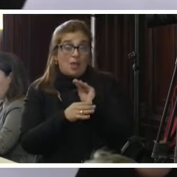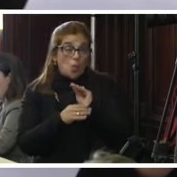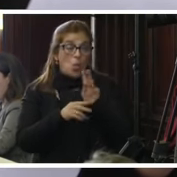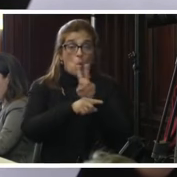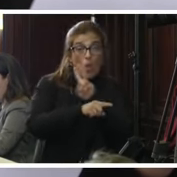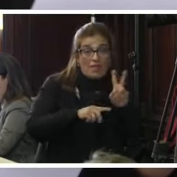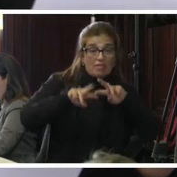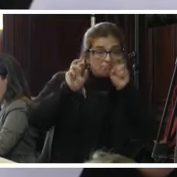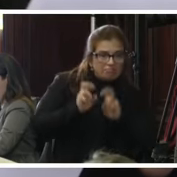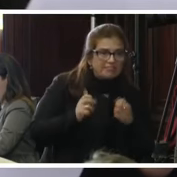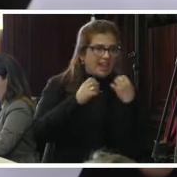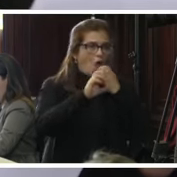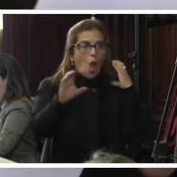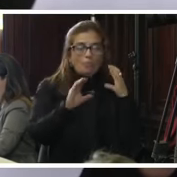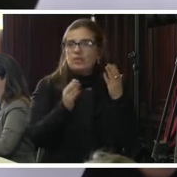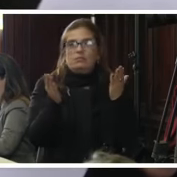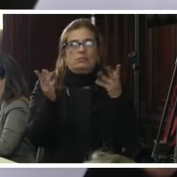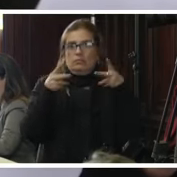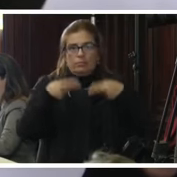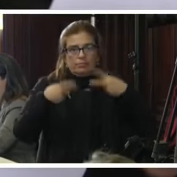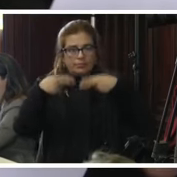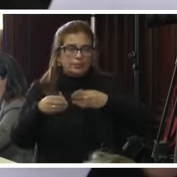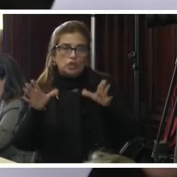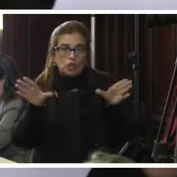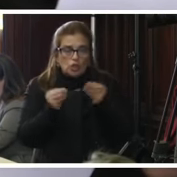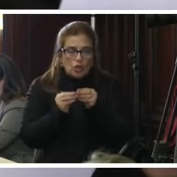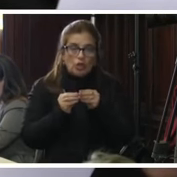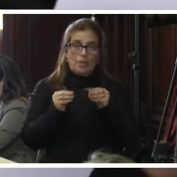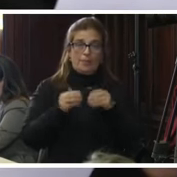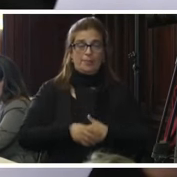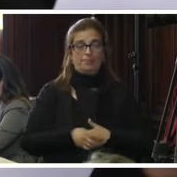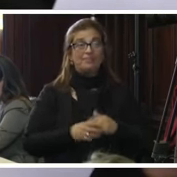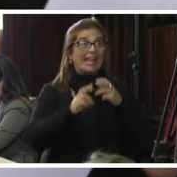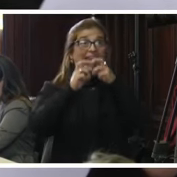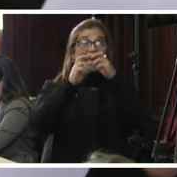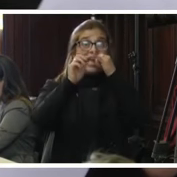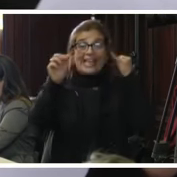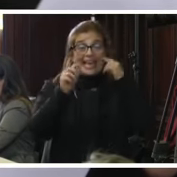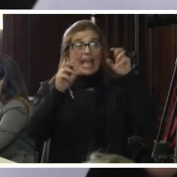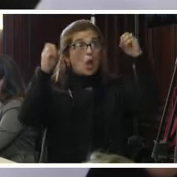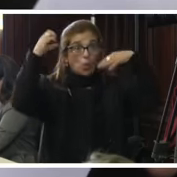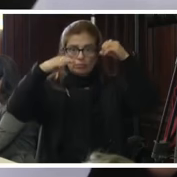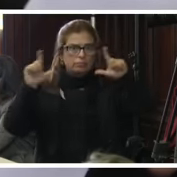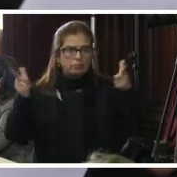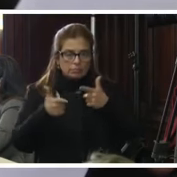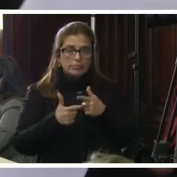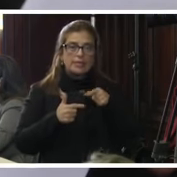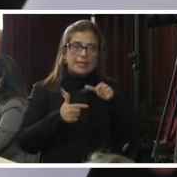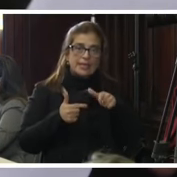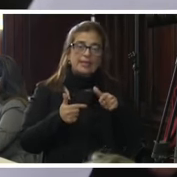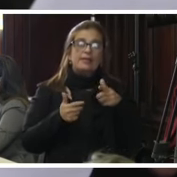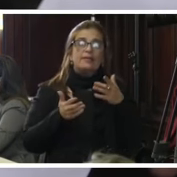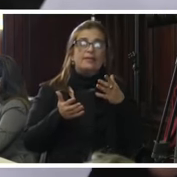atendimento, transporte e até mesmo fornecimento de energia elétrica. No mês passado, o Estado, mais uma